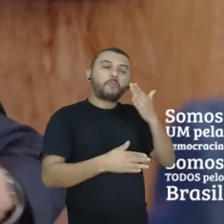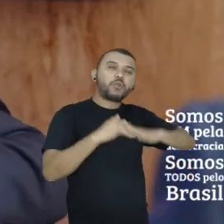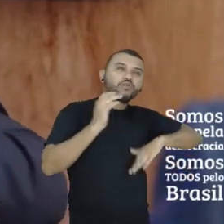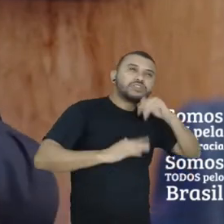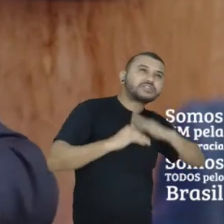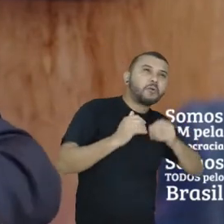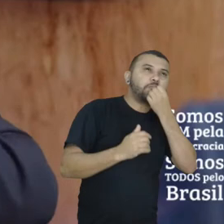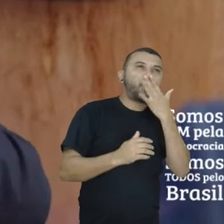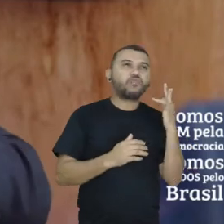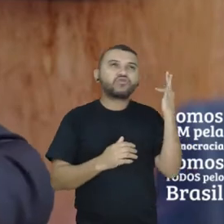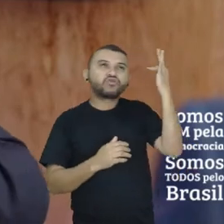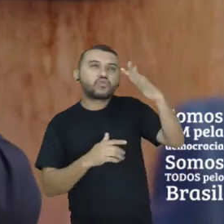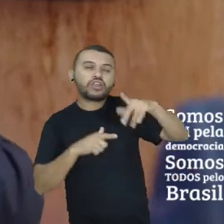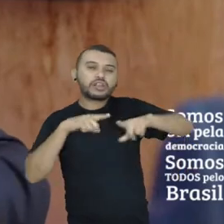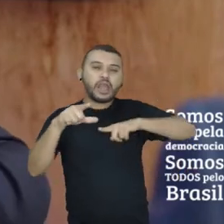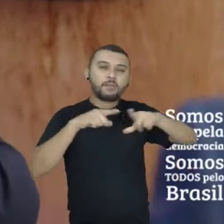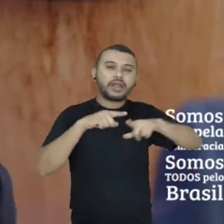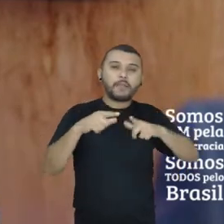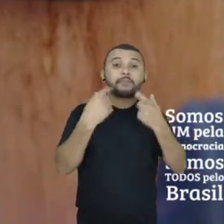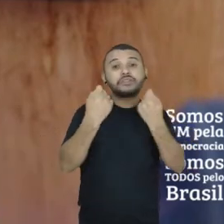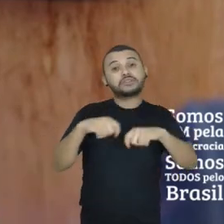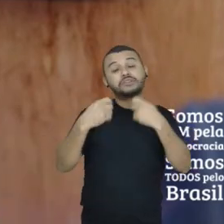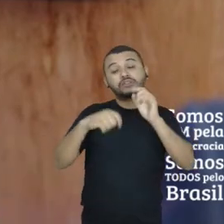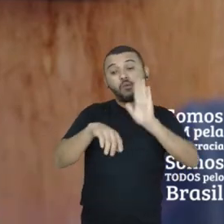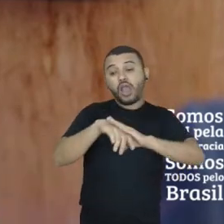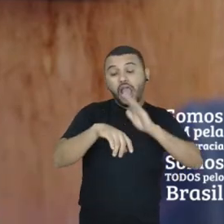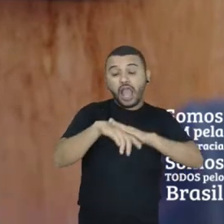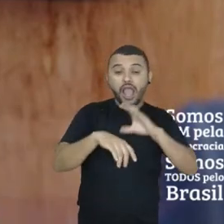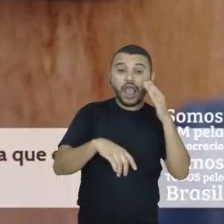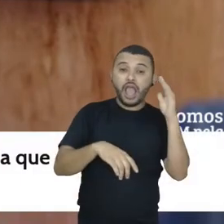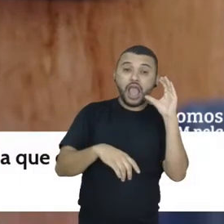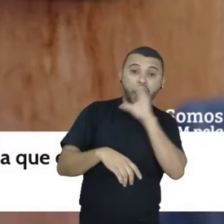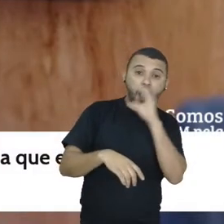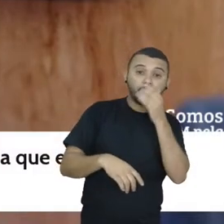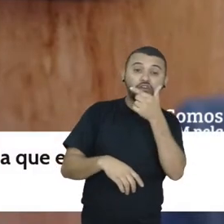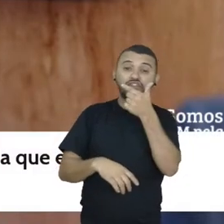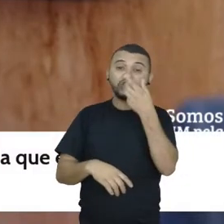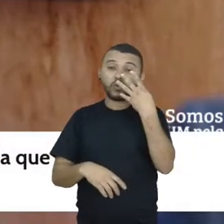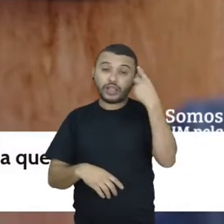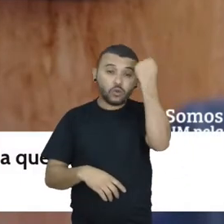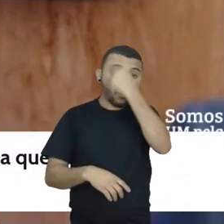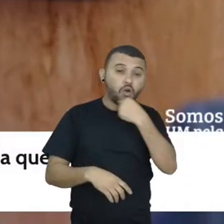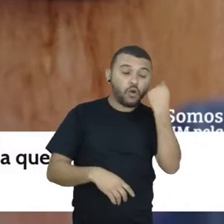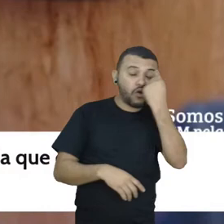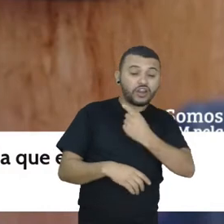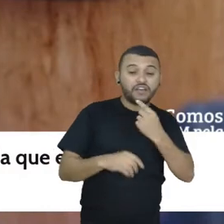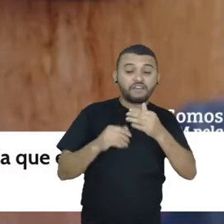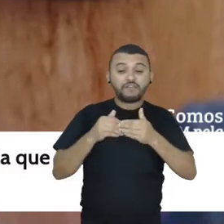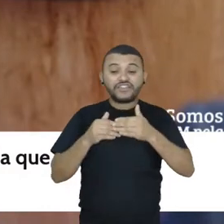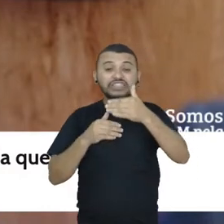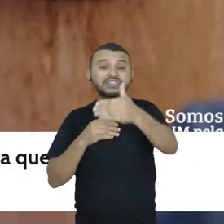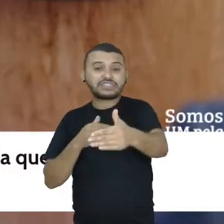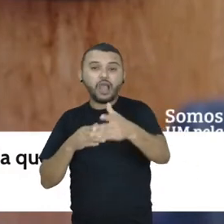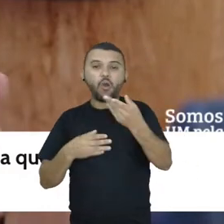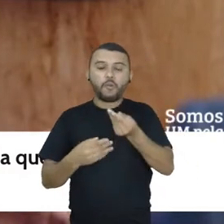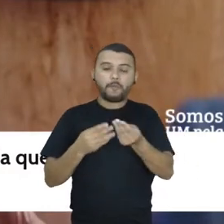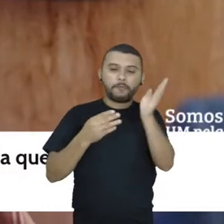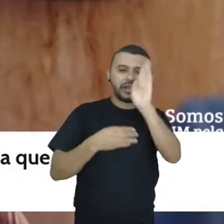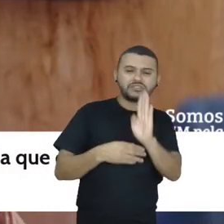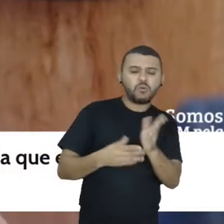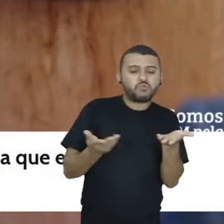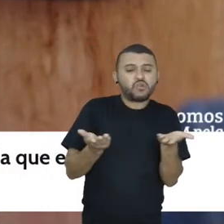Na opção é 24 horas fazer o Brasil avançar. A agenda está errada. Você está com uma